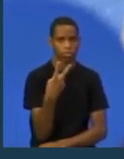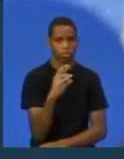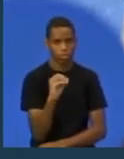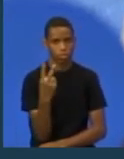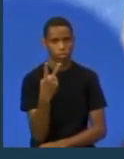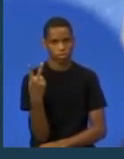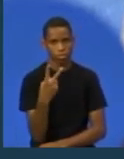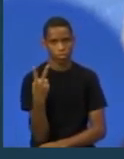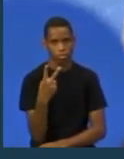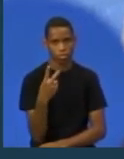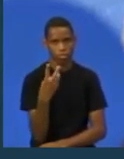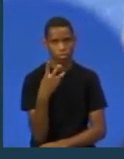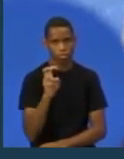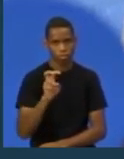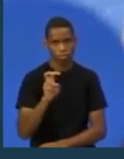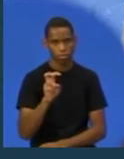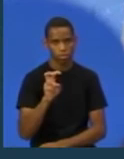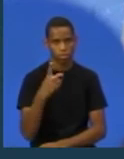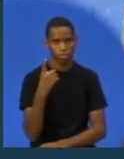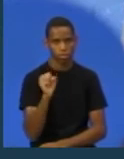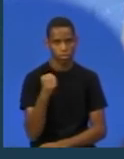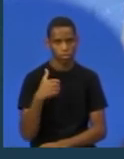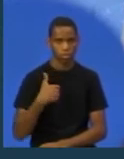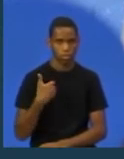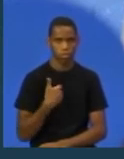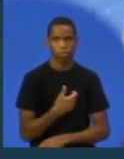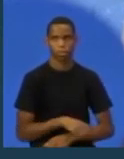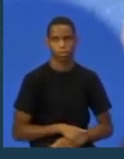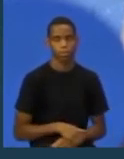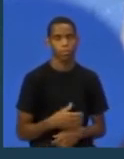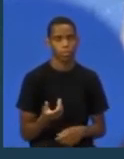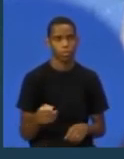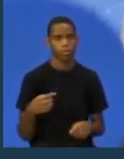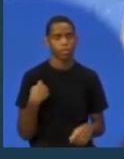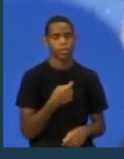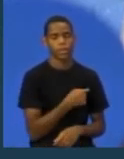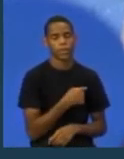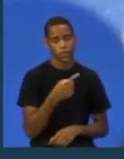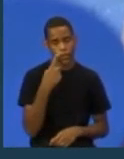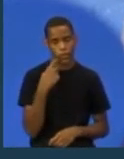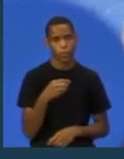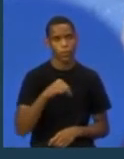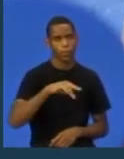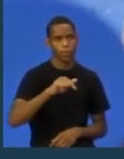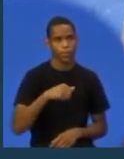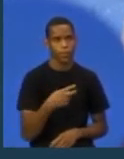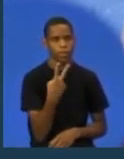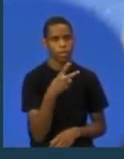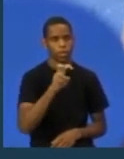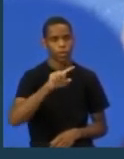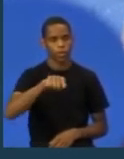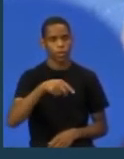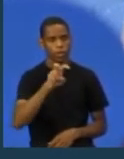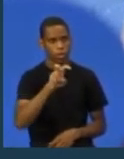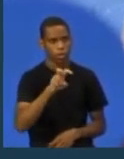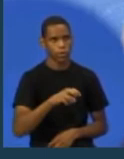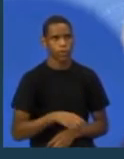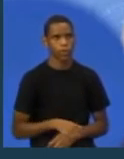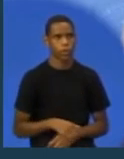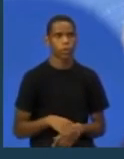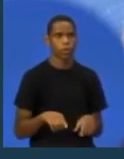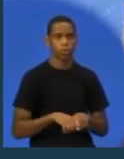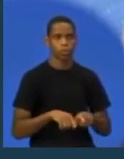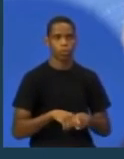20, 22, 35 e 18 anos. E aí nós calculamos a média, chegamos a 25,5 e